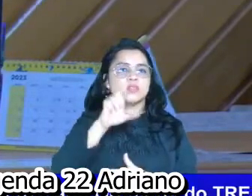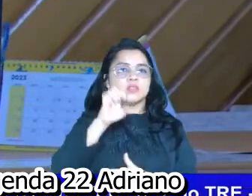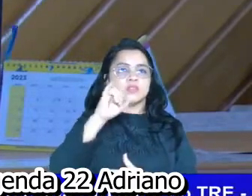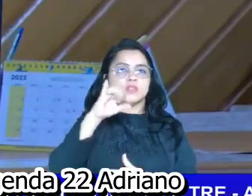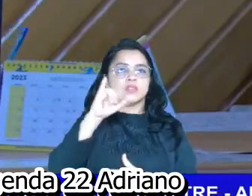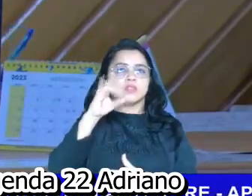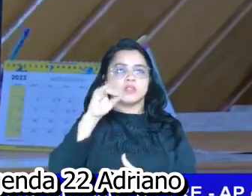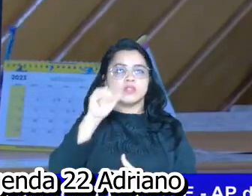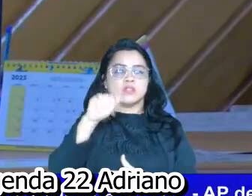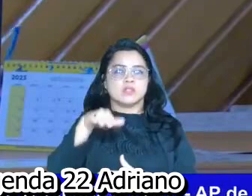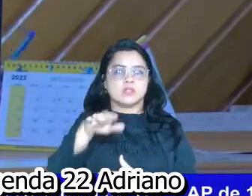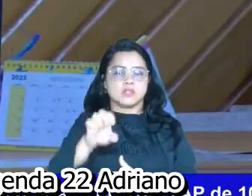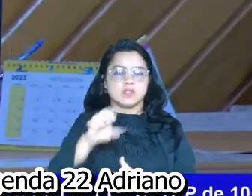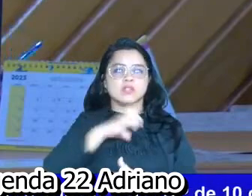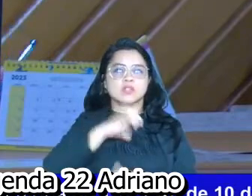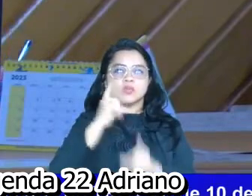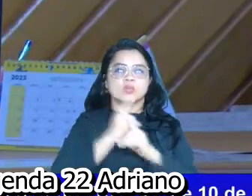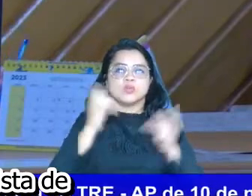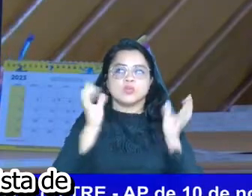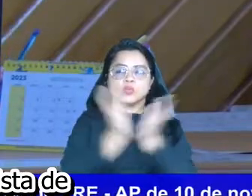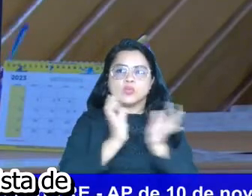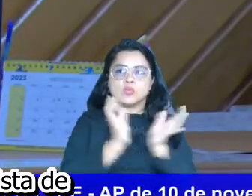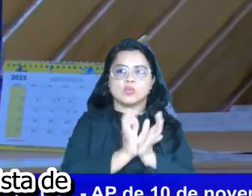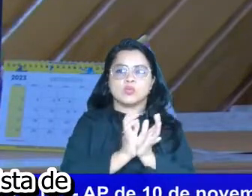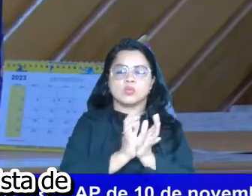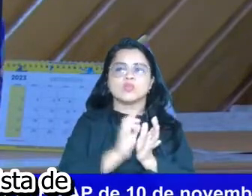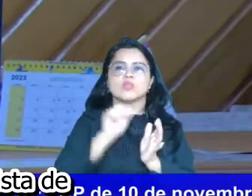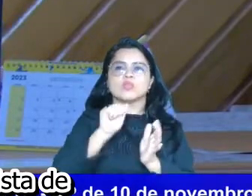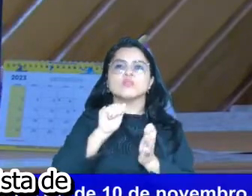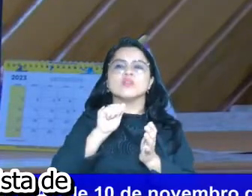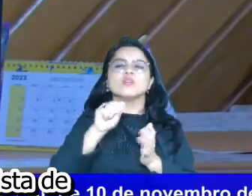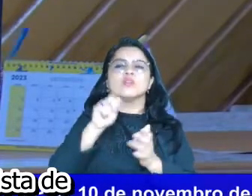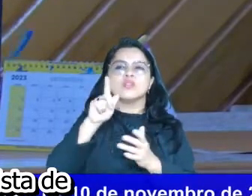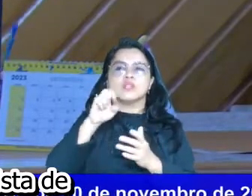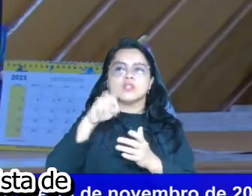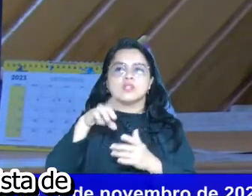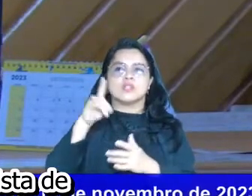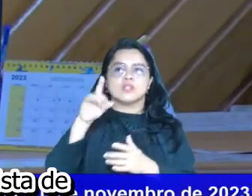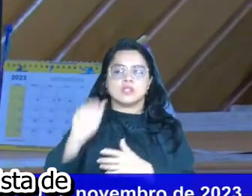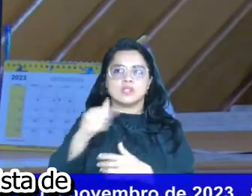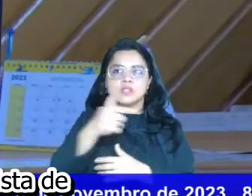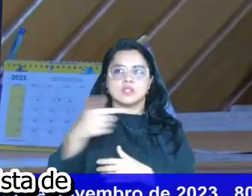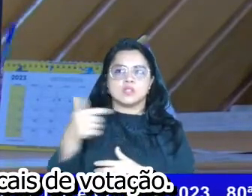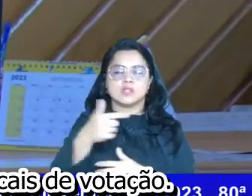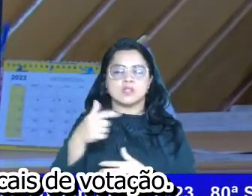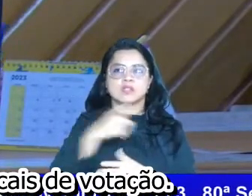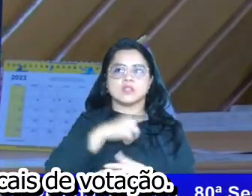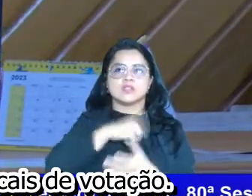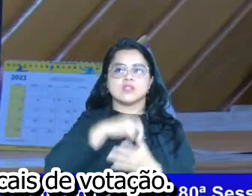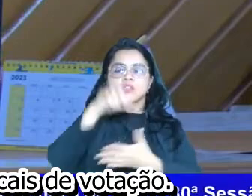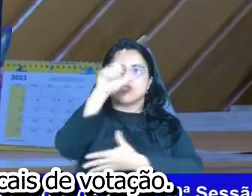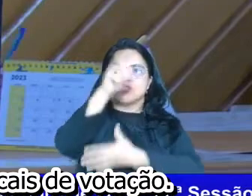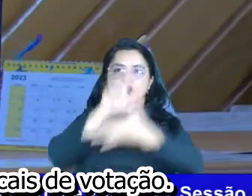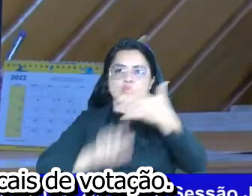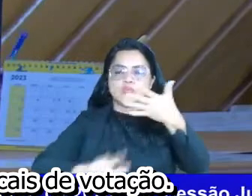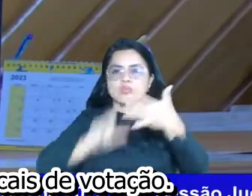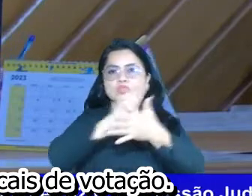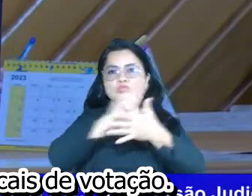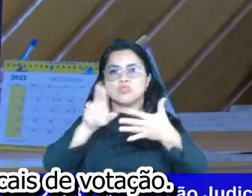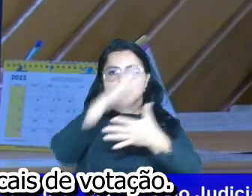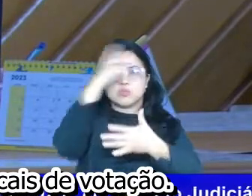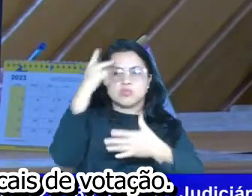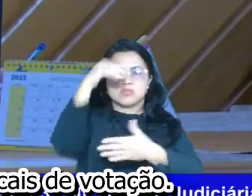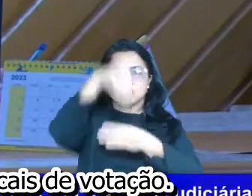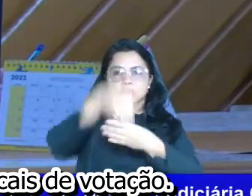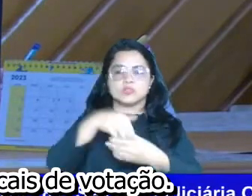foi encontrado um grupo denominado Agenda 22, Adriano Estadual, na qual existia um arquivo com uma lista de nomes de eleitores,